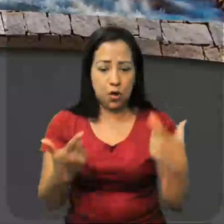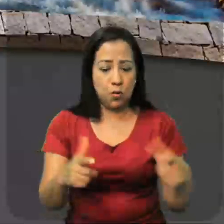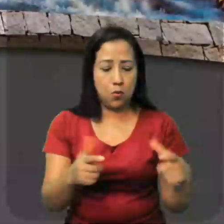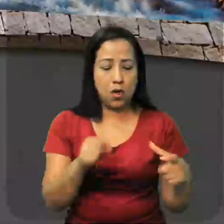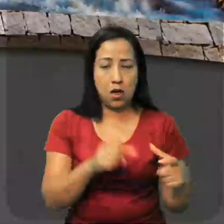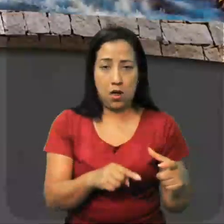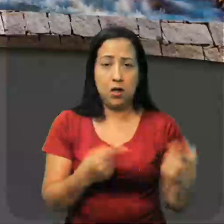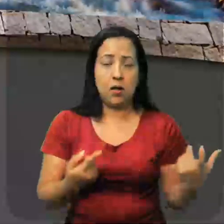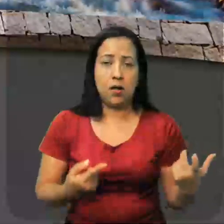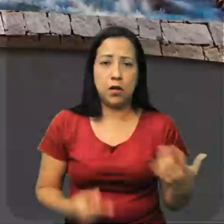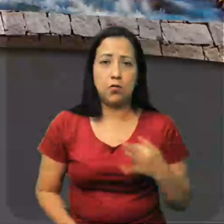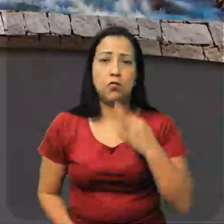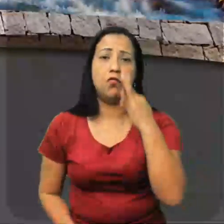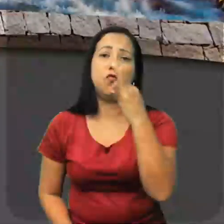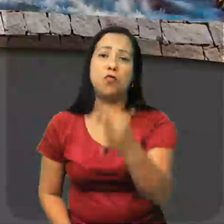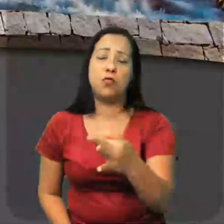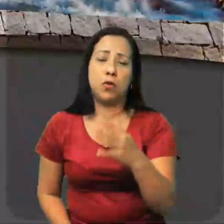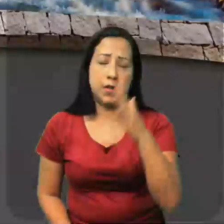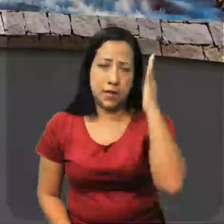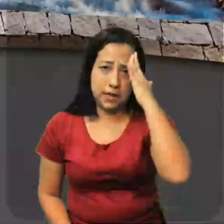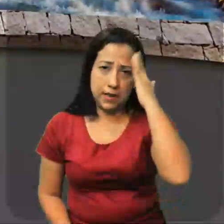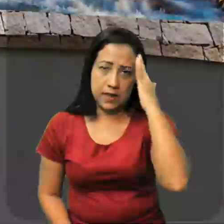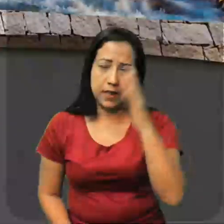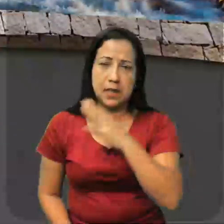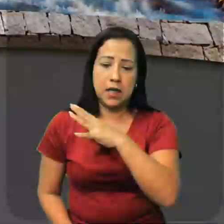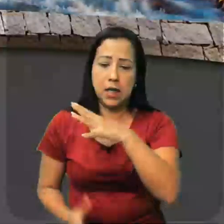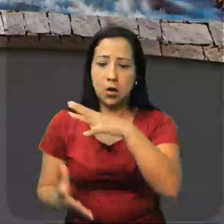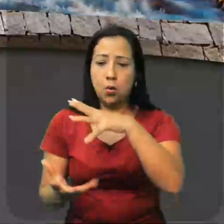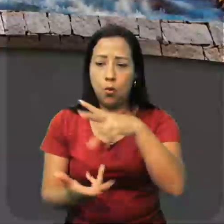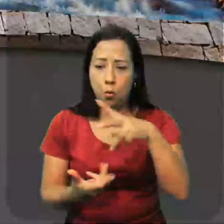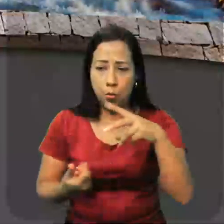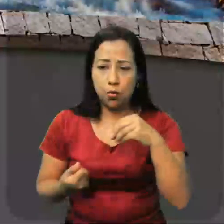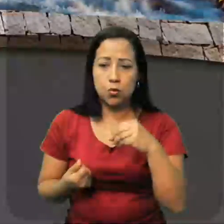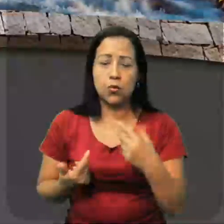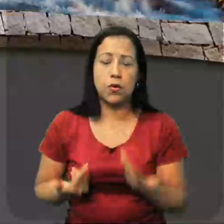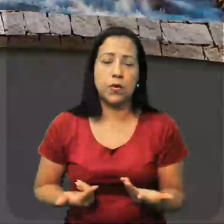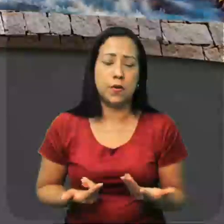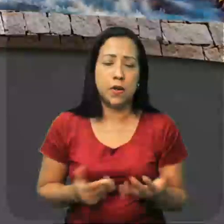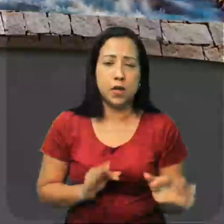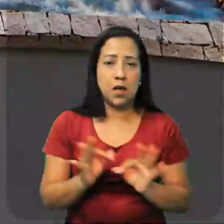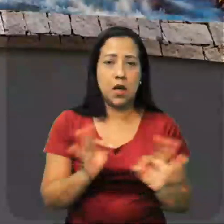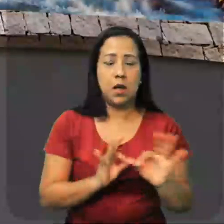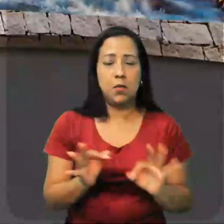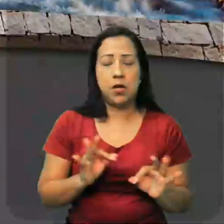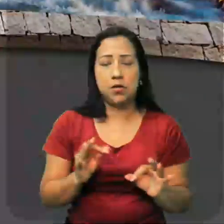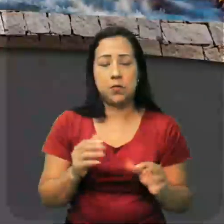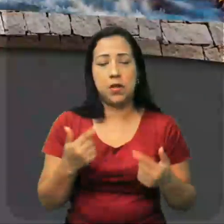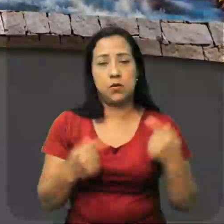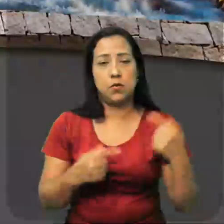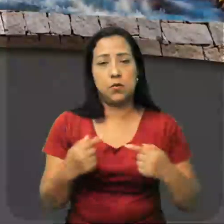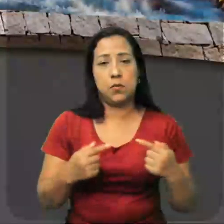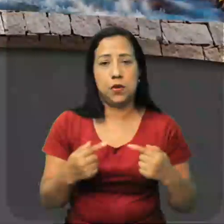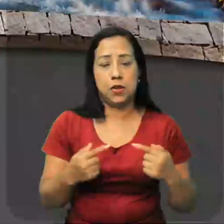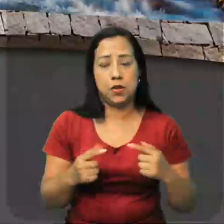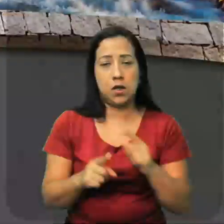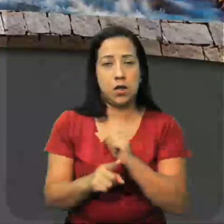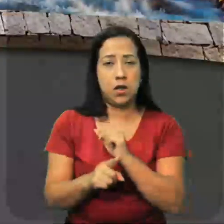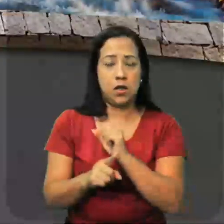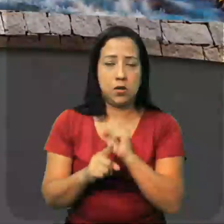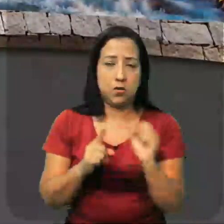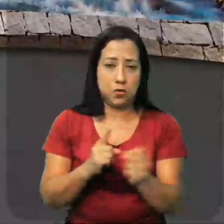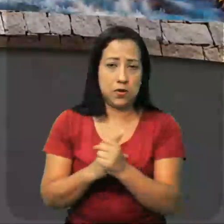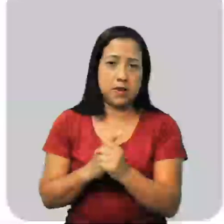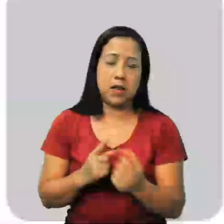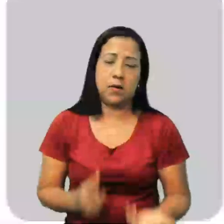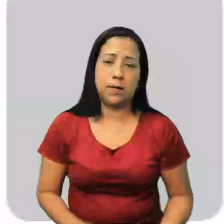é planejamento de políticas sociais. As políticas sociais têm planejamento, sim. Tá?